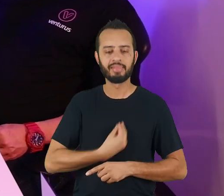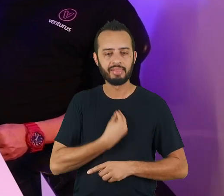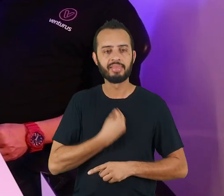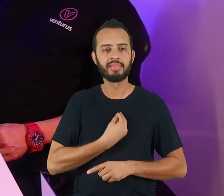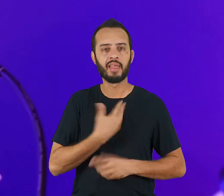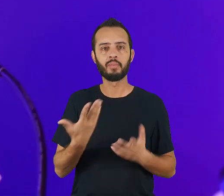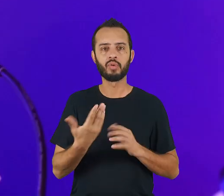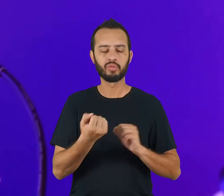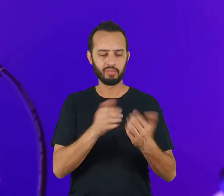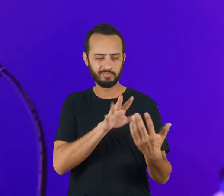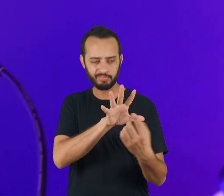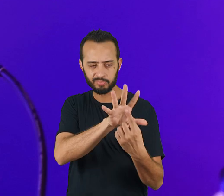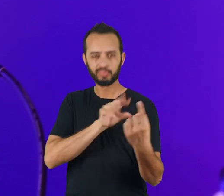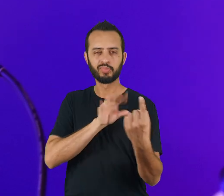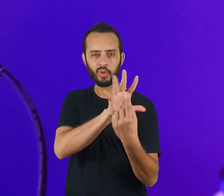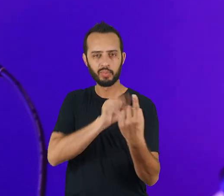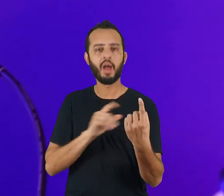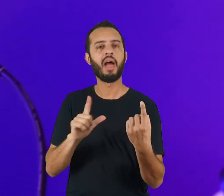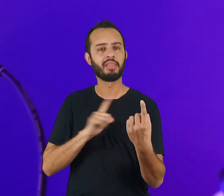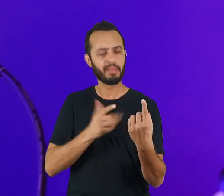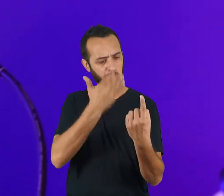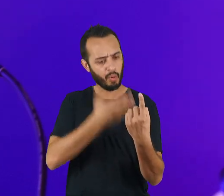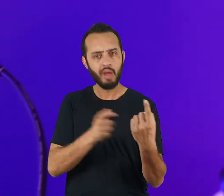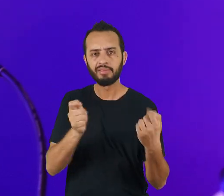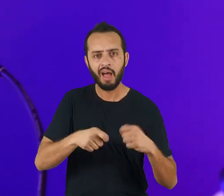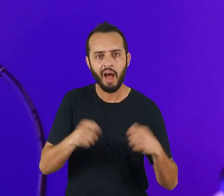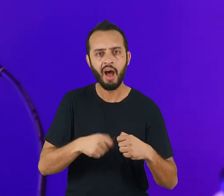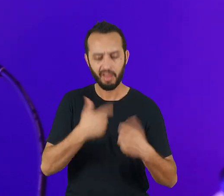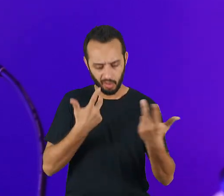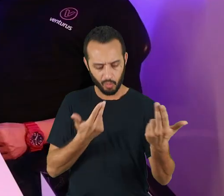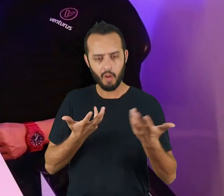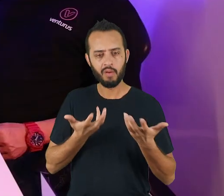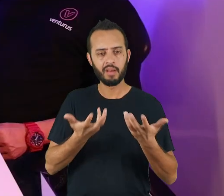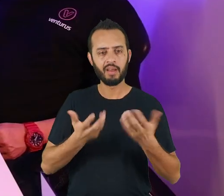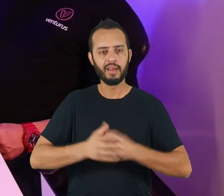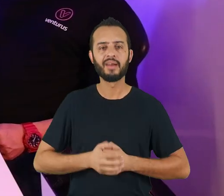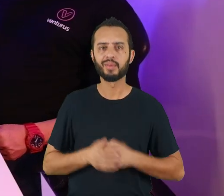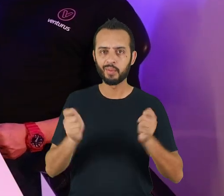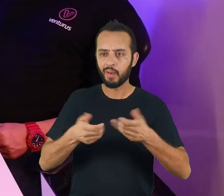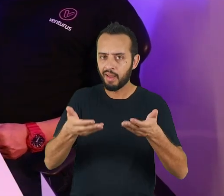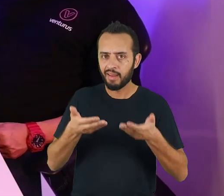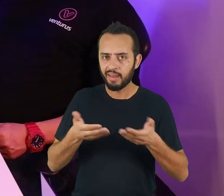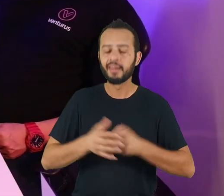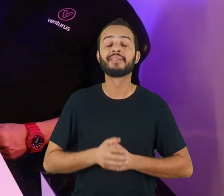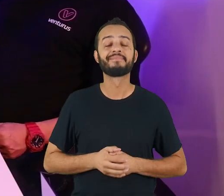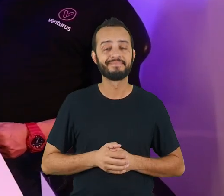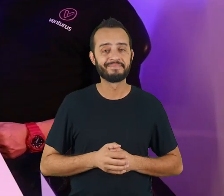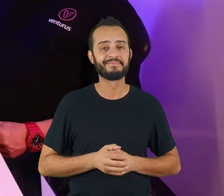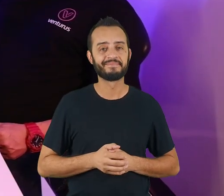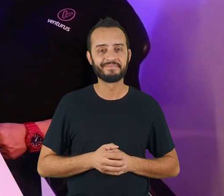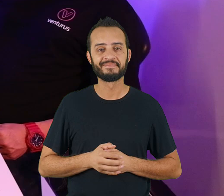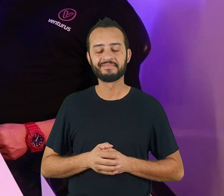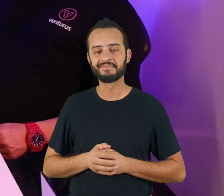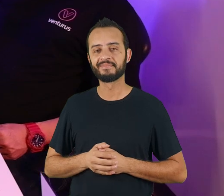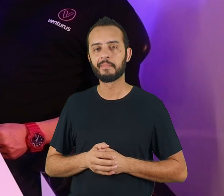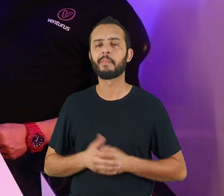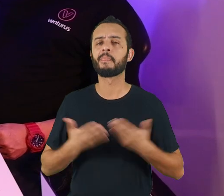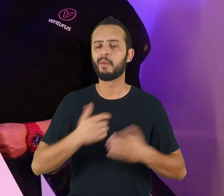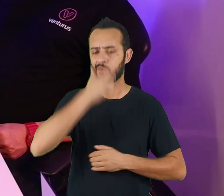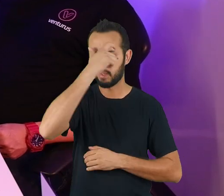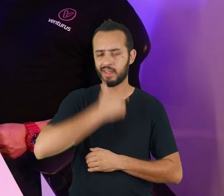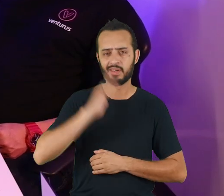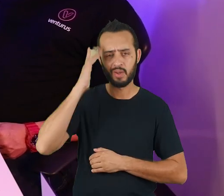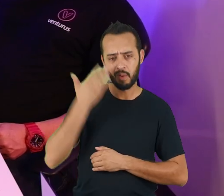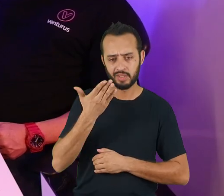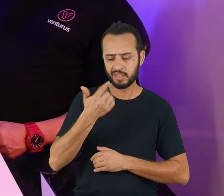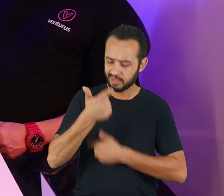muito espelhamento né fala assim Poxa então é possível então ela pode eu também posso e e né E então eu